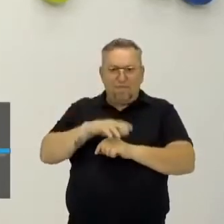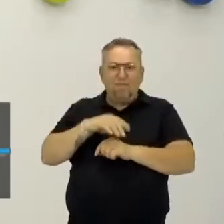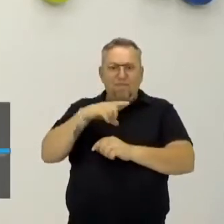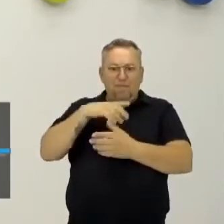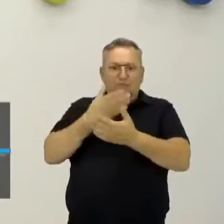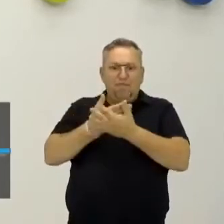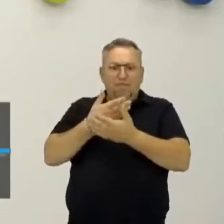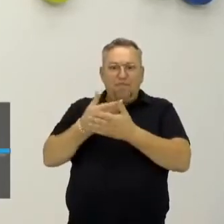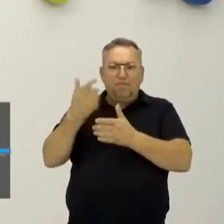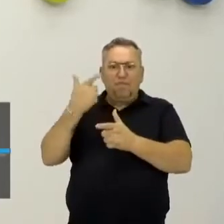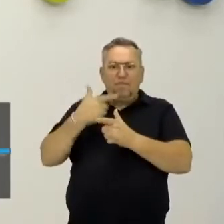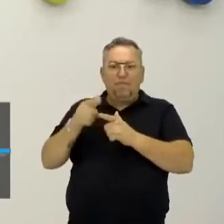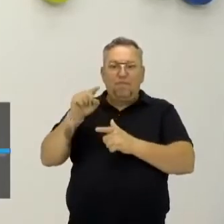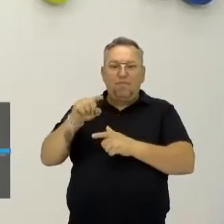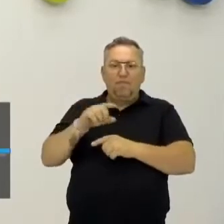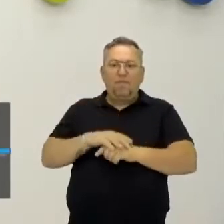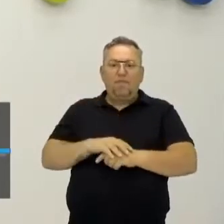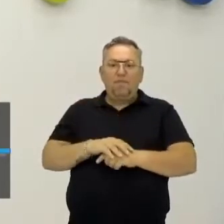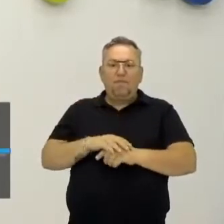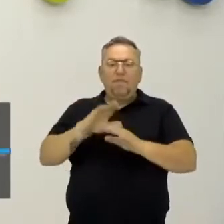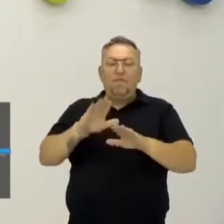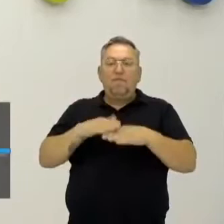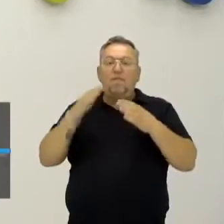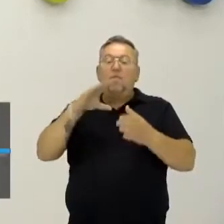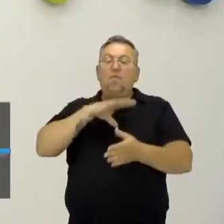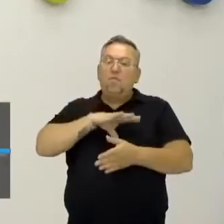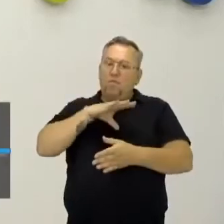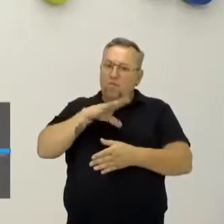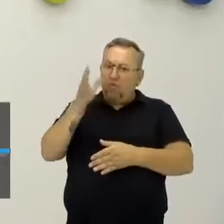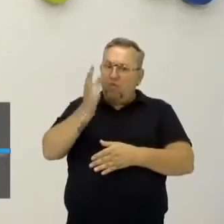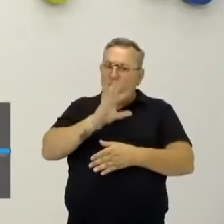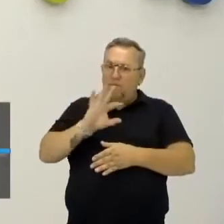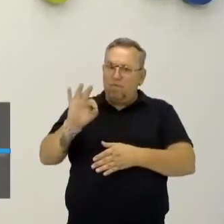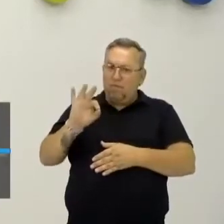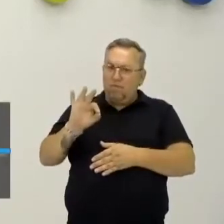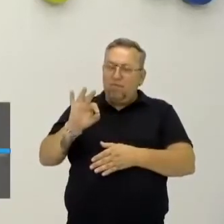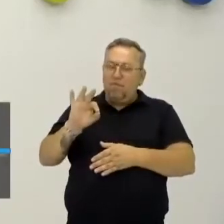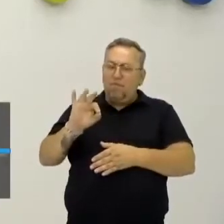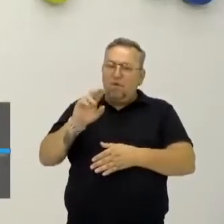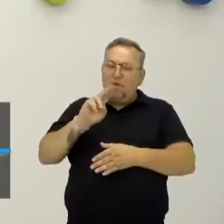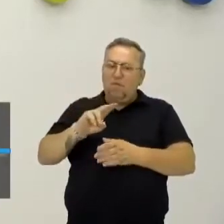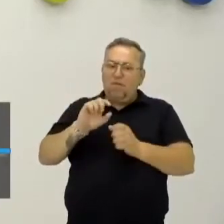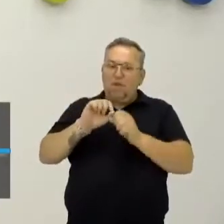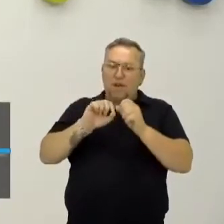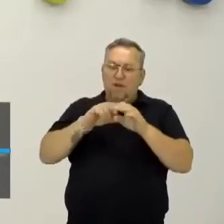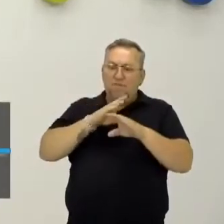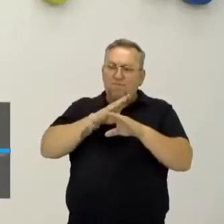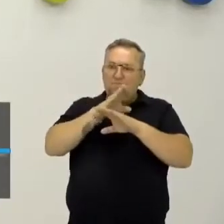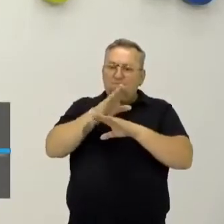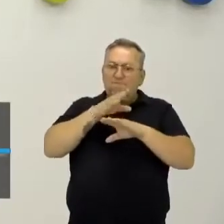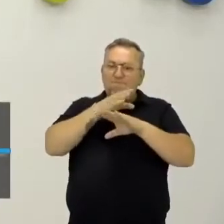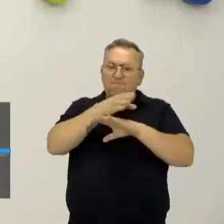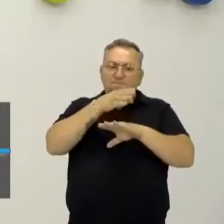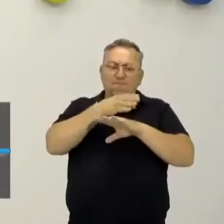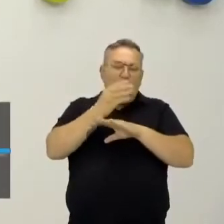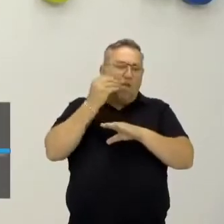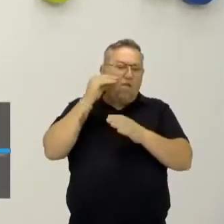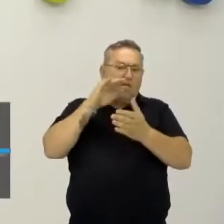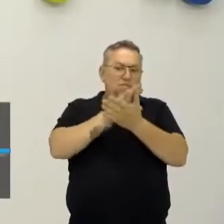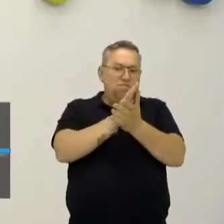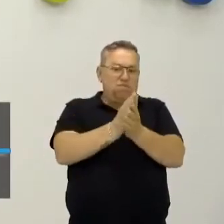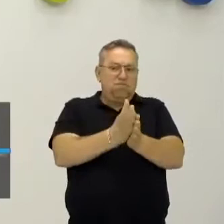aula sobre isso. Então, os portugueses utilizavam o sertanismo de contrato para ficar indo tentar